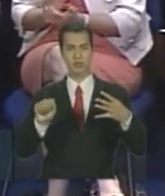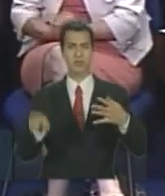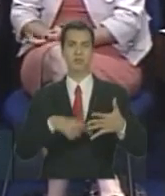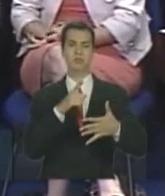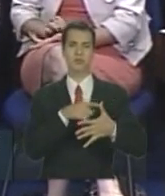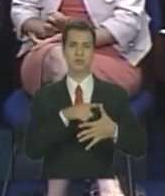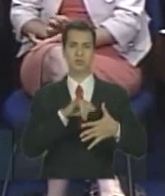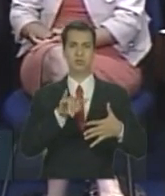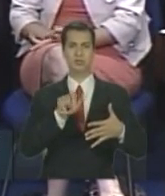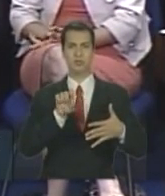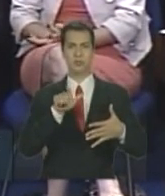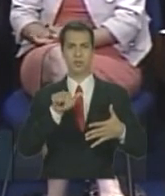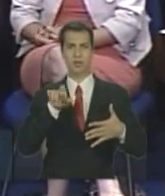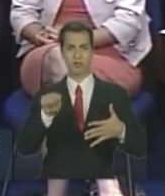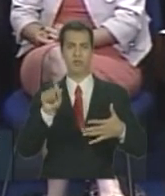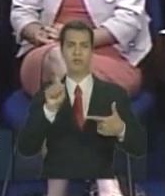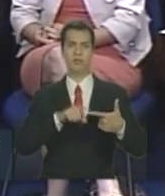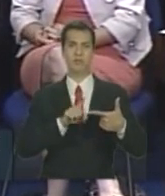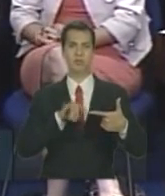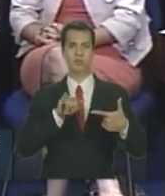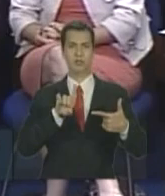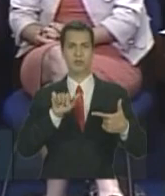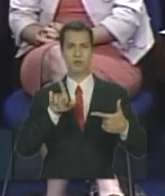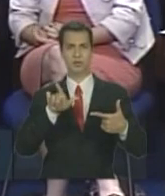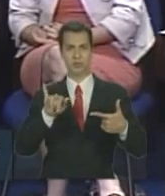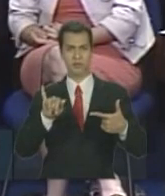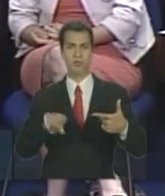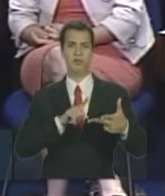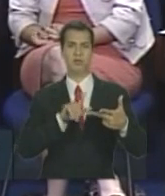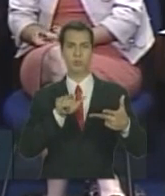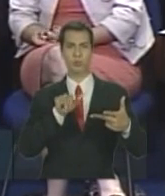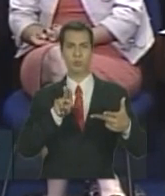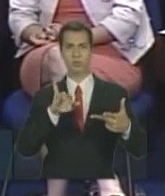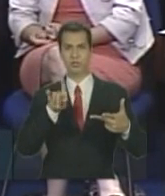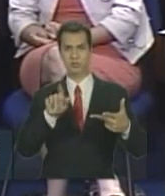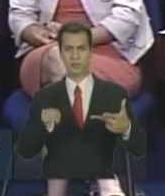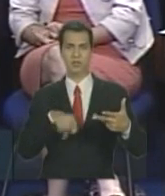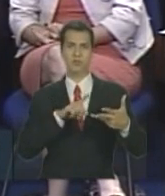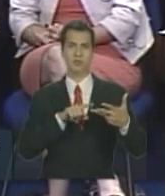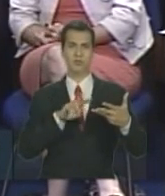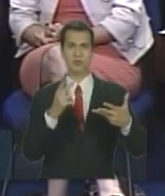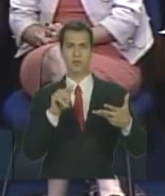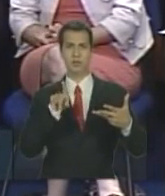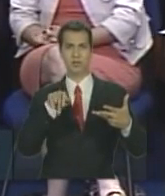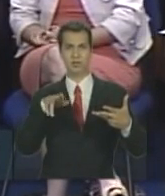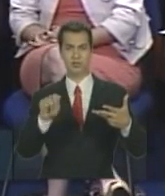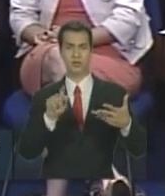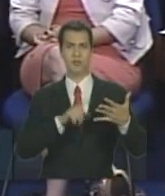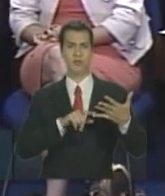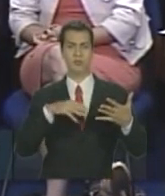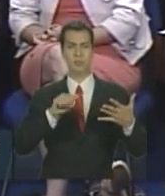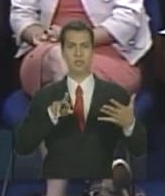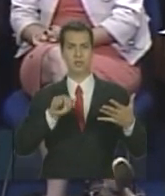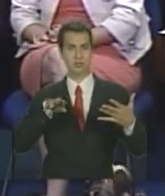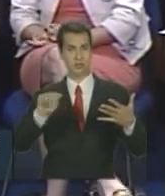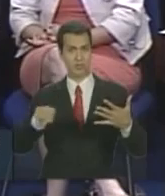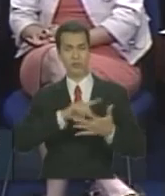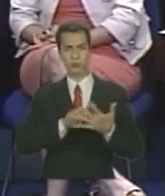Belchor, Isabela Teixeira, Ideli Salvati, Luísa Bairros, Helena Chagas e Maria do